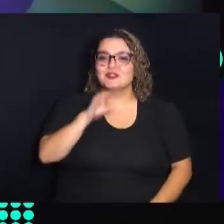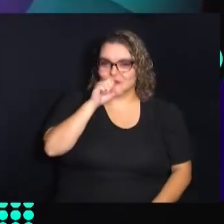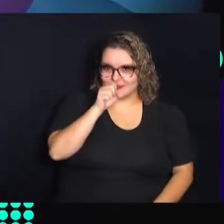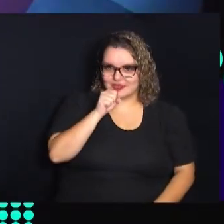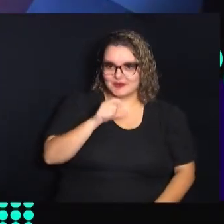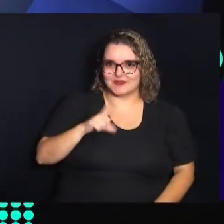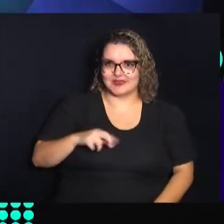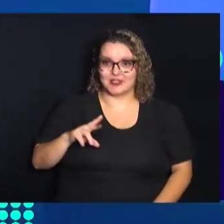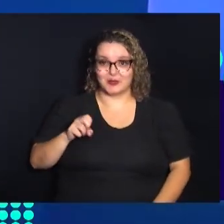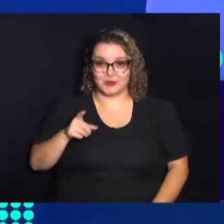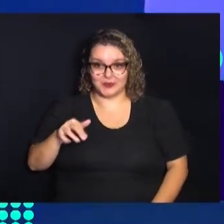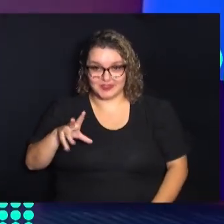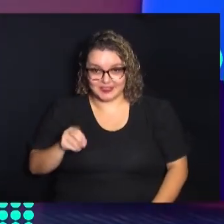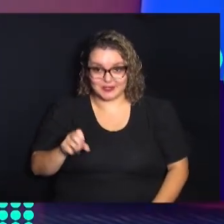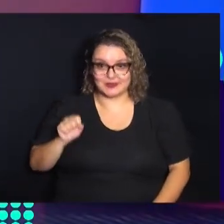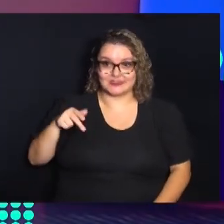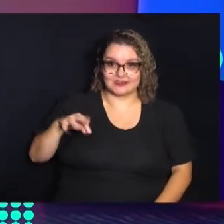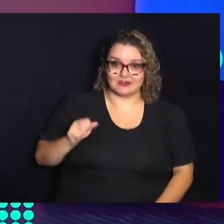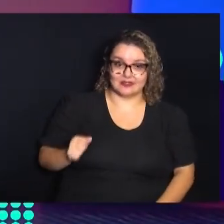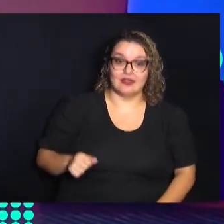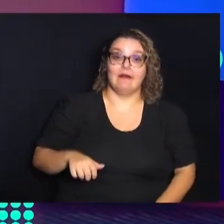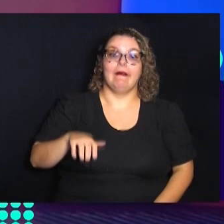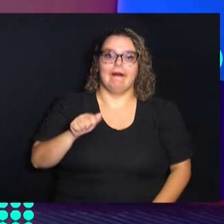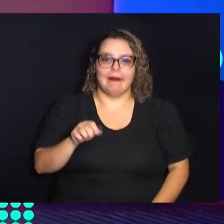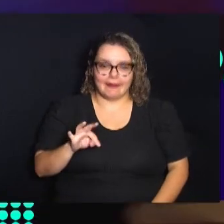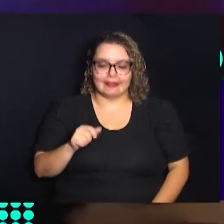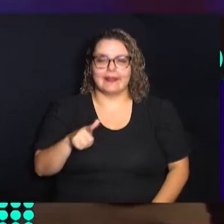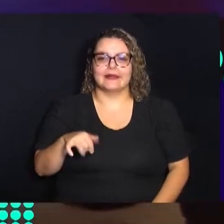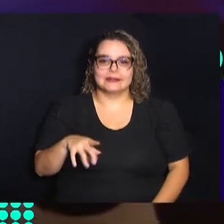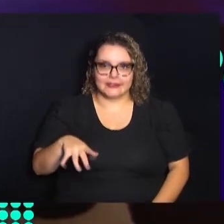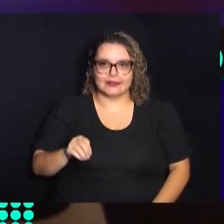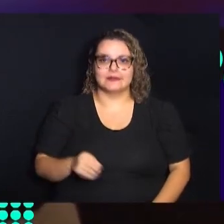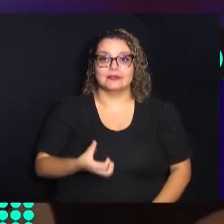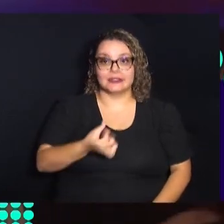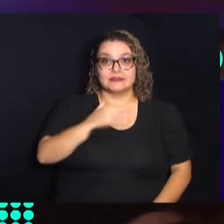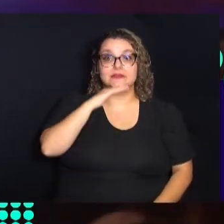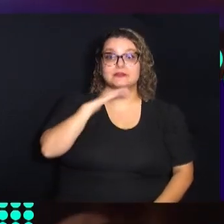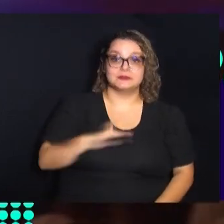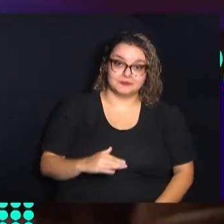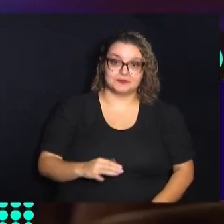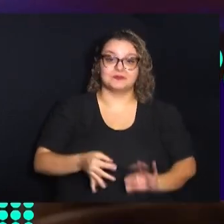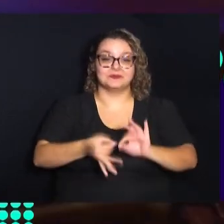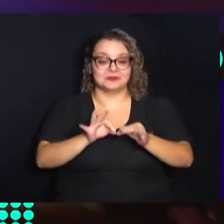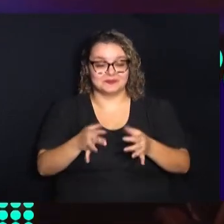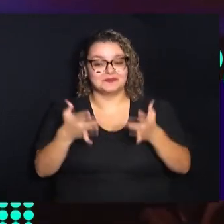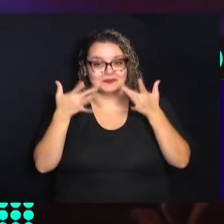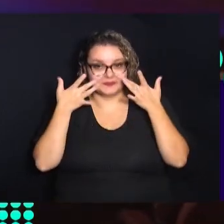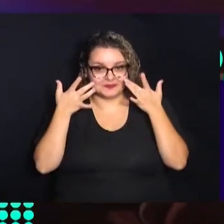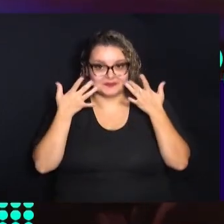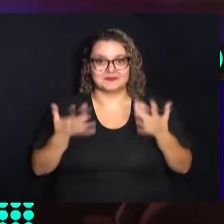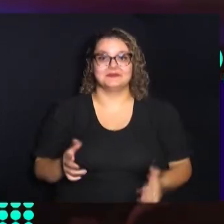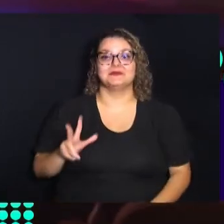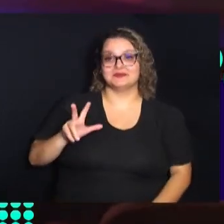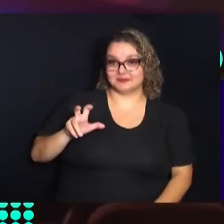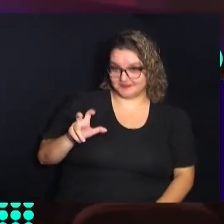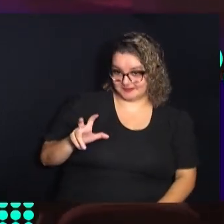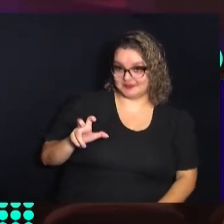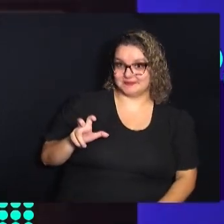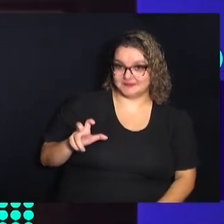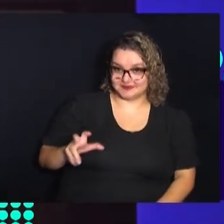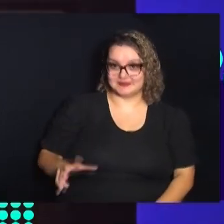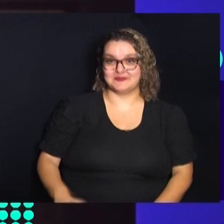No sábado, tem Rodrigo Santana em Atazanado. Às 6 horas da tarde, no Teatro Oficina do Estudante